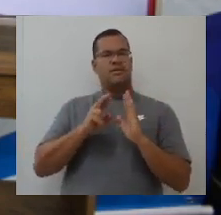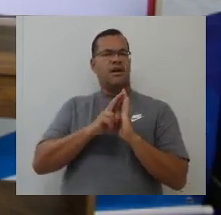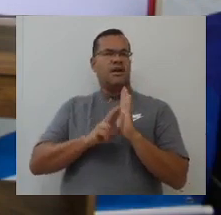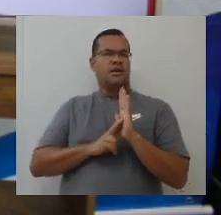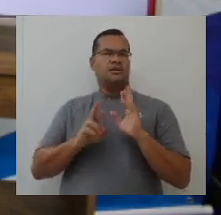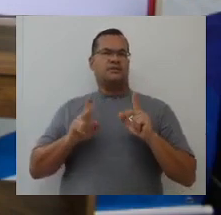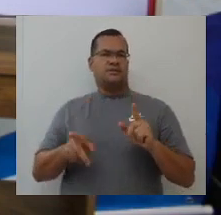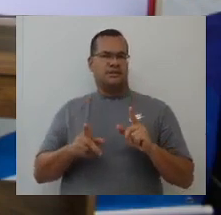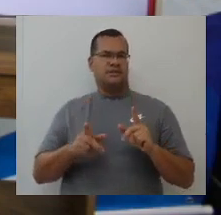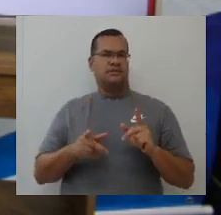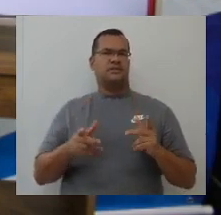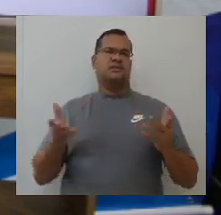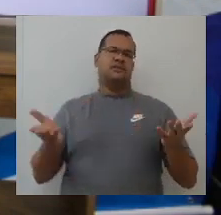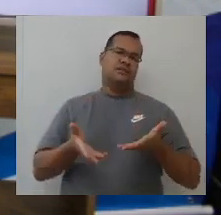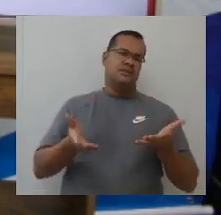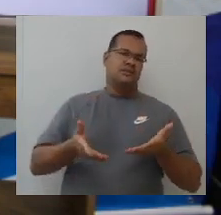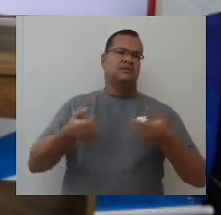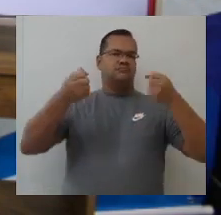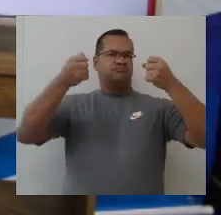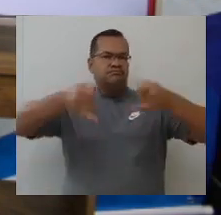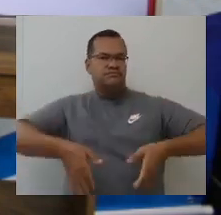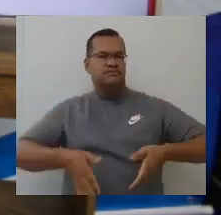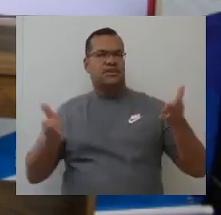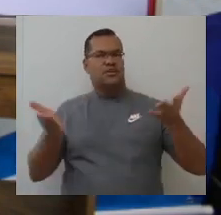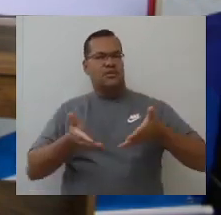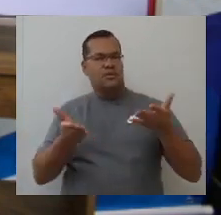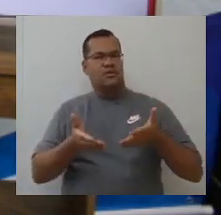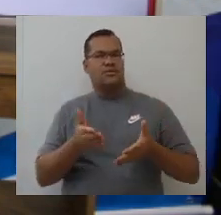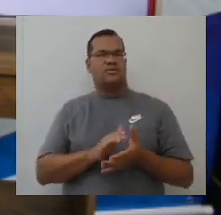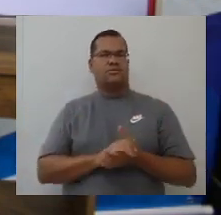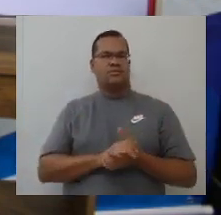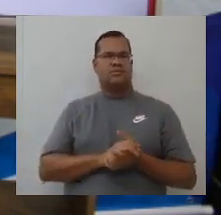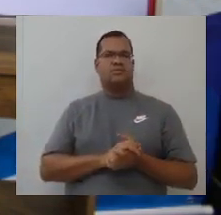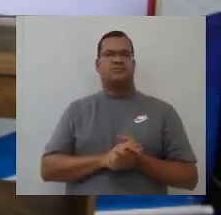diferente. E vai ser justamente isso que a gente vai comentar nesse nosso primeiro encontro,